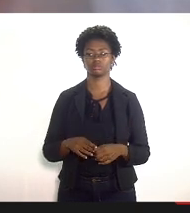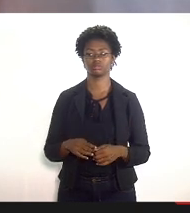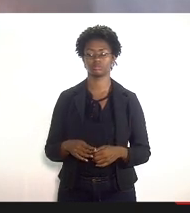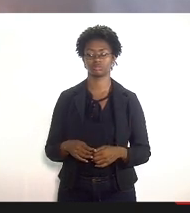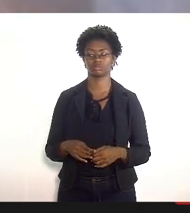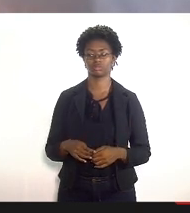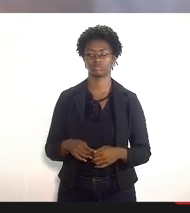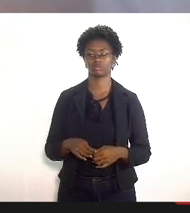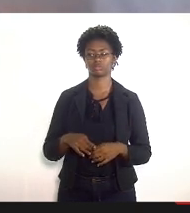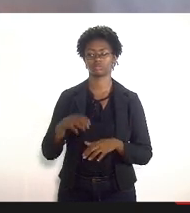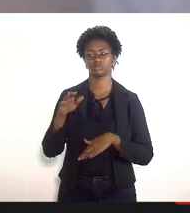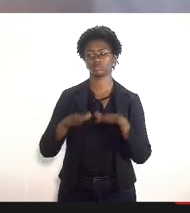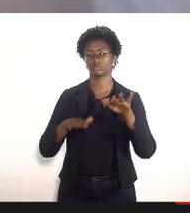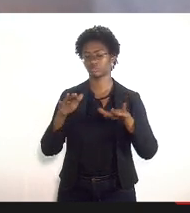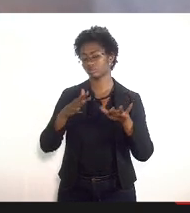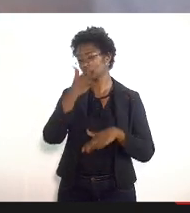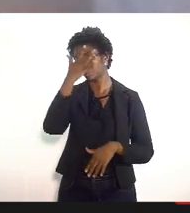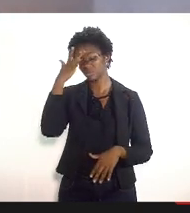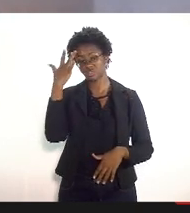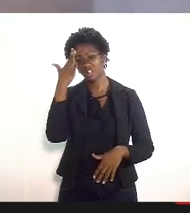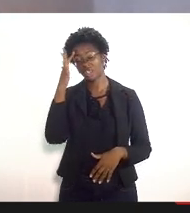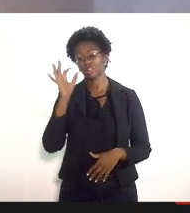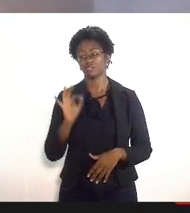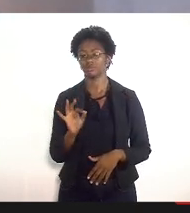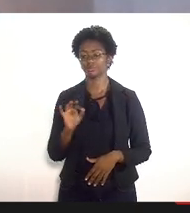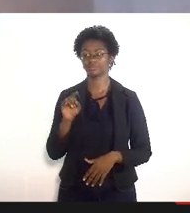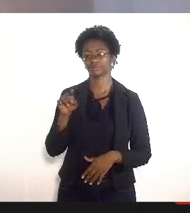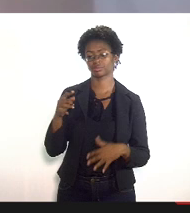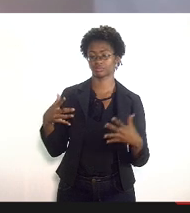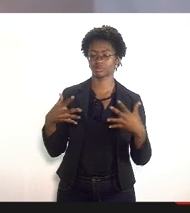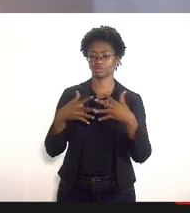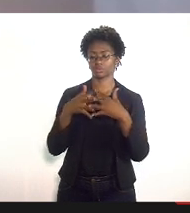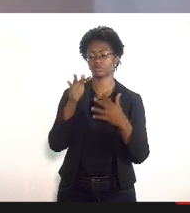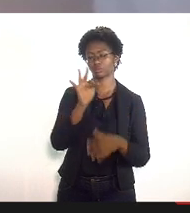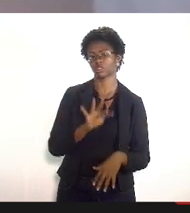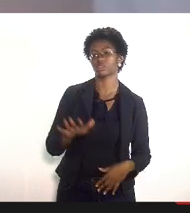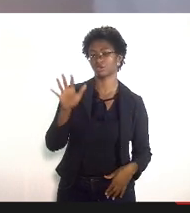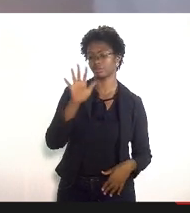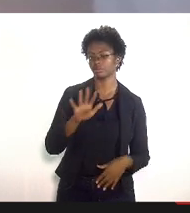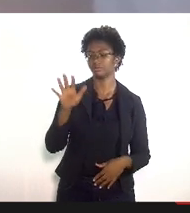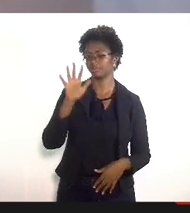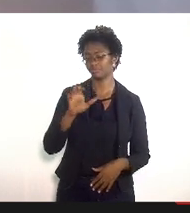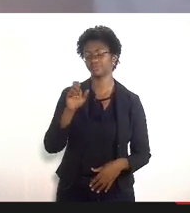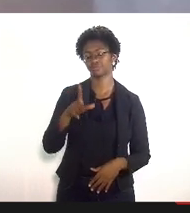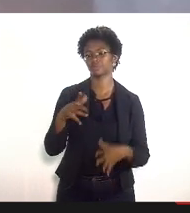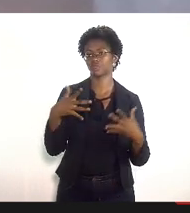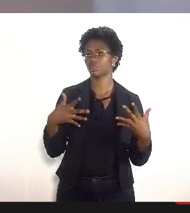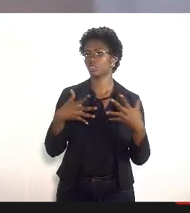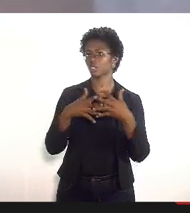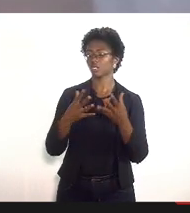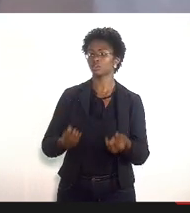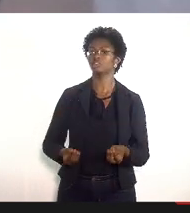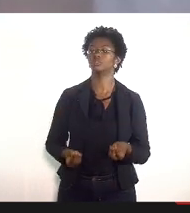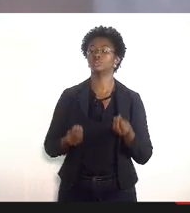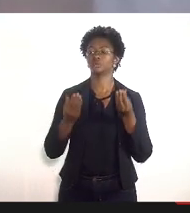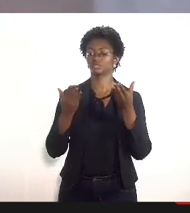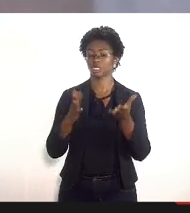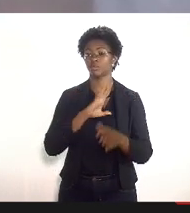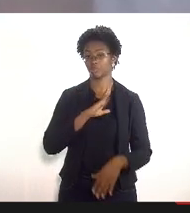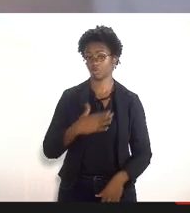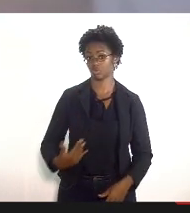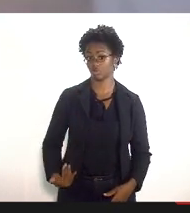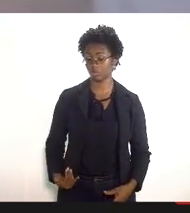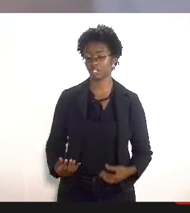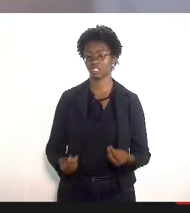as pessoas não tenham dimensionado. Essa rede federal é a rede que oferece pública que